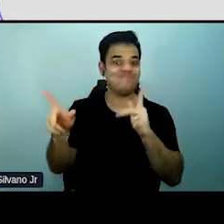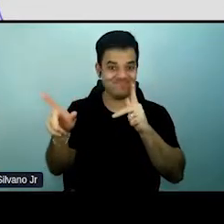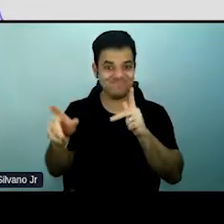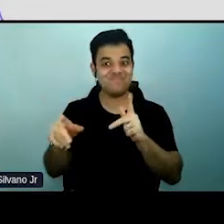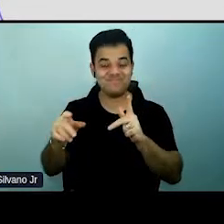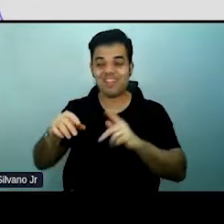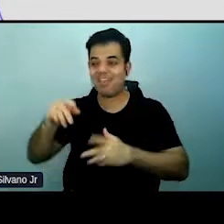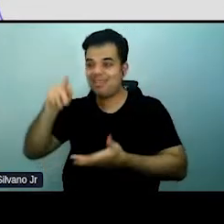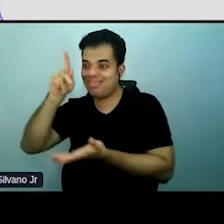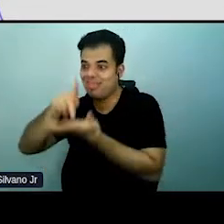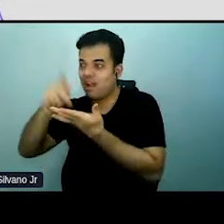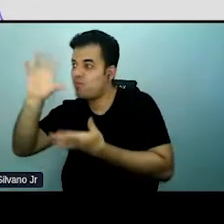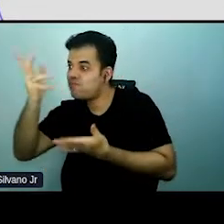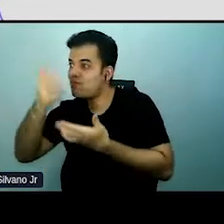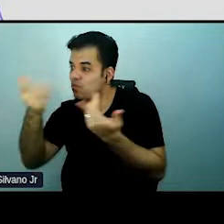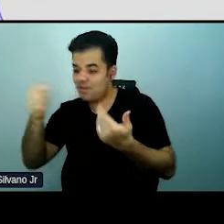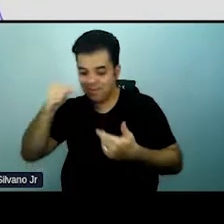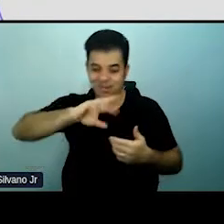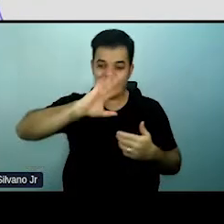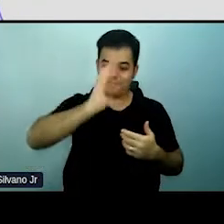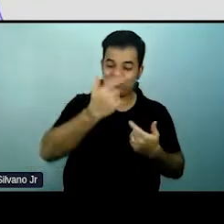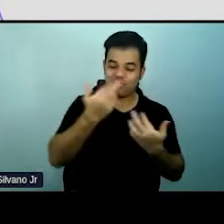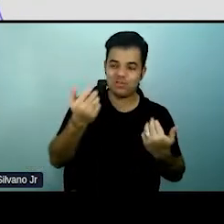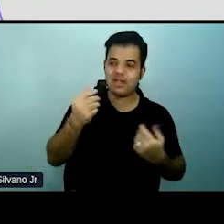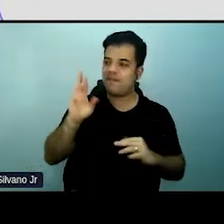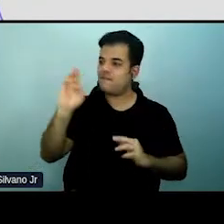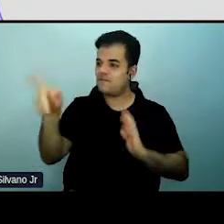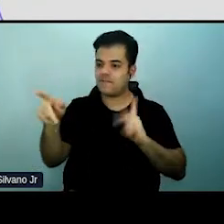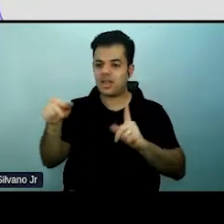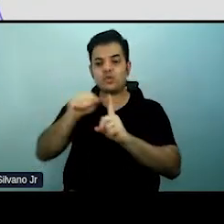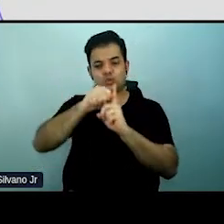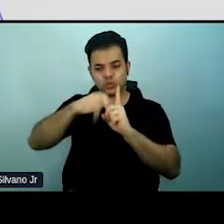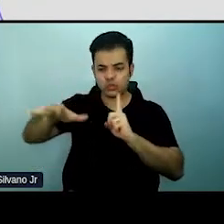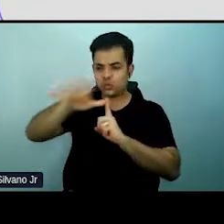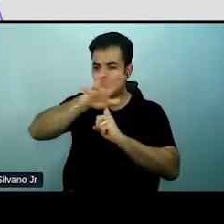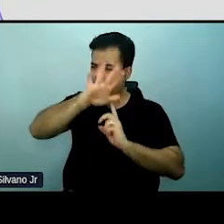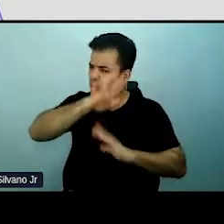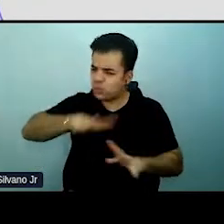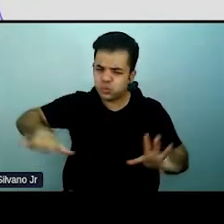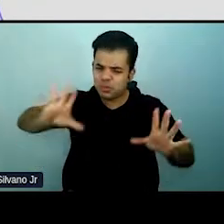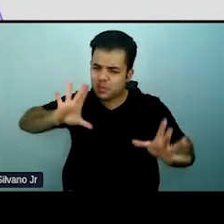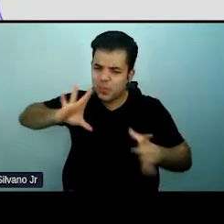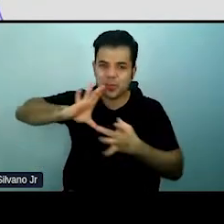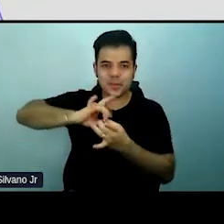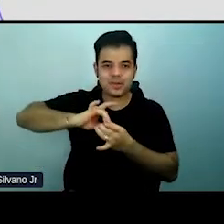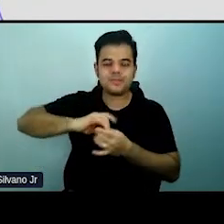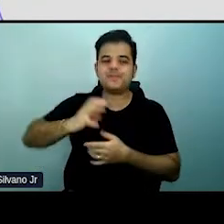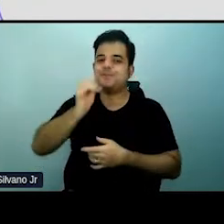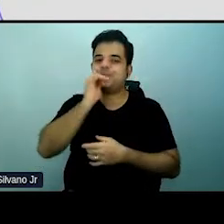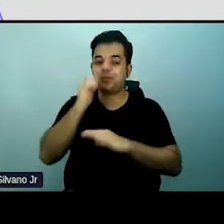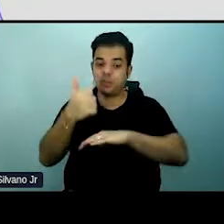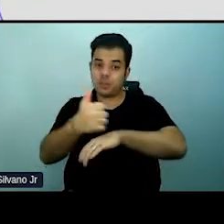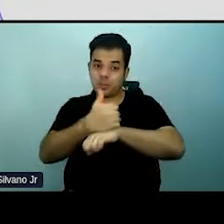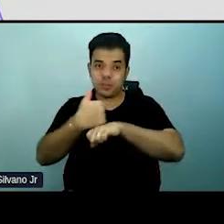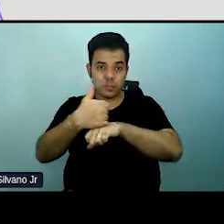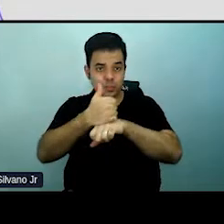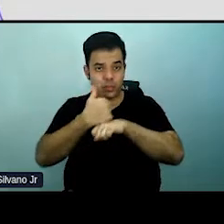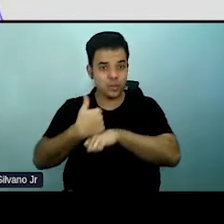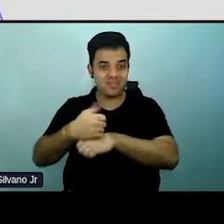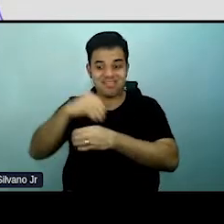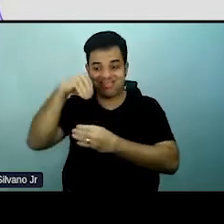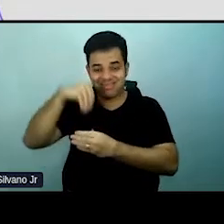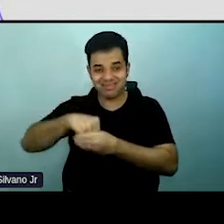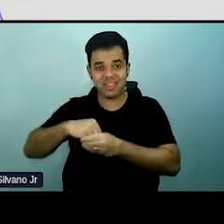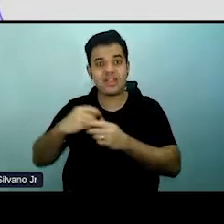diferentes realidades que é importante que a gente consiga falar da sociedade como um todo. Então, por exemplo, a questão profissionais negros são minoria em cargos